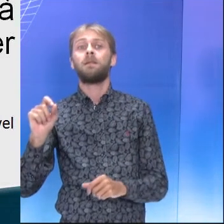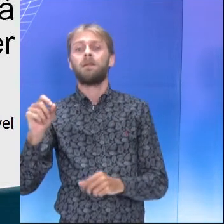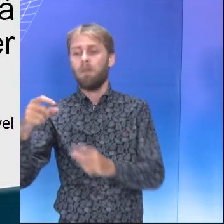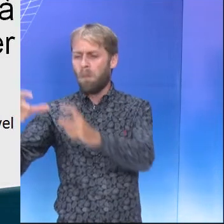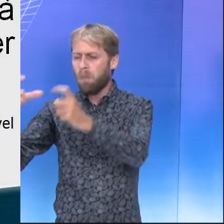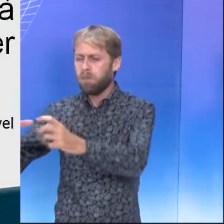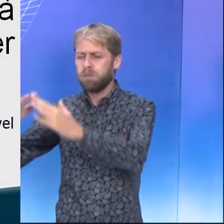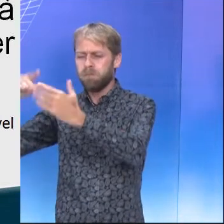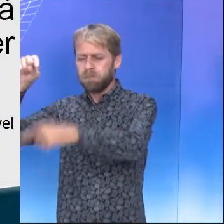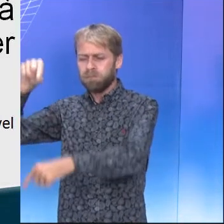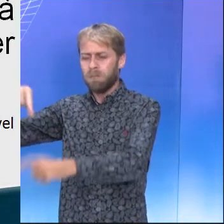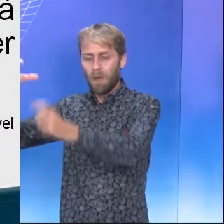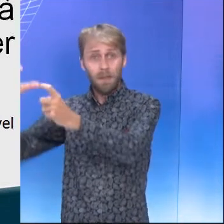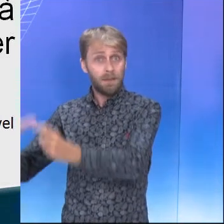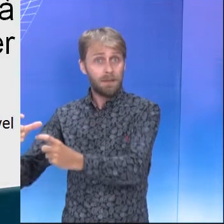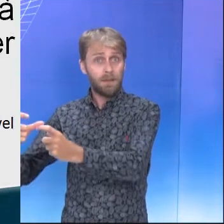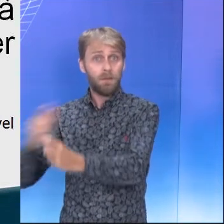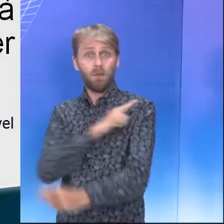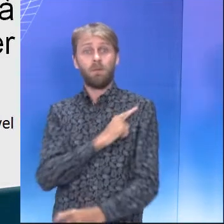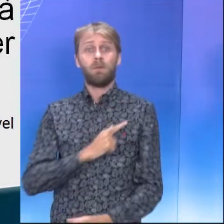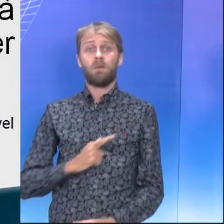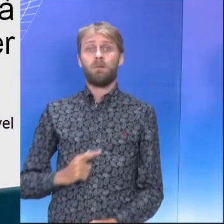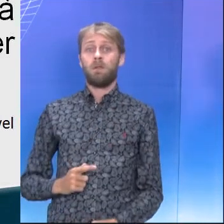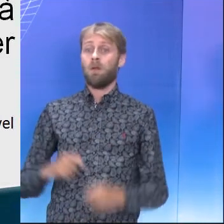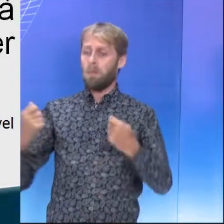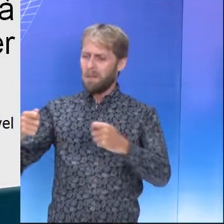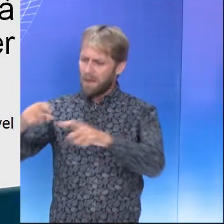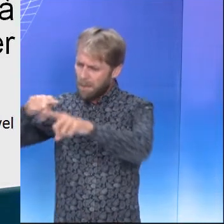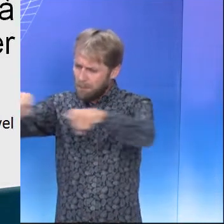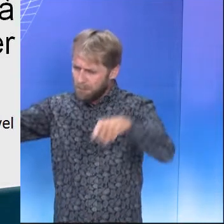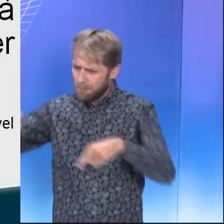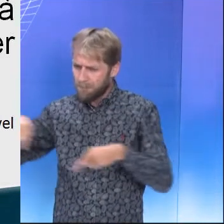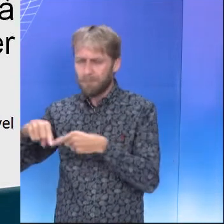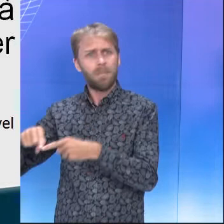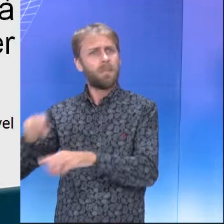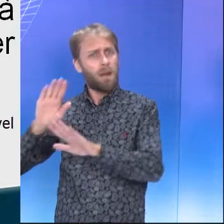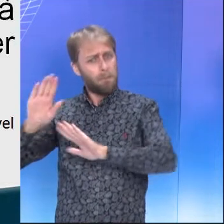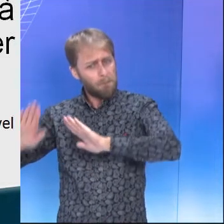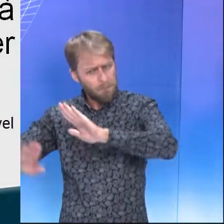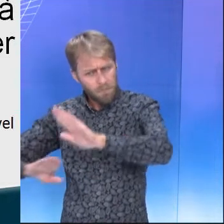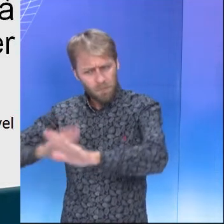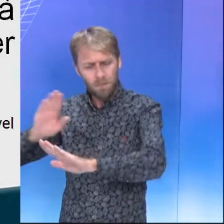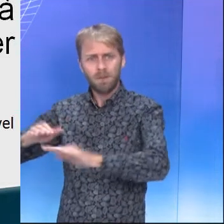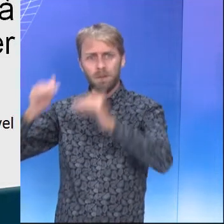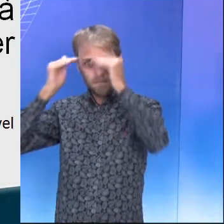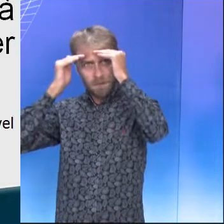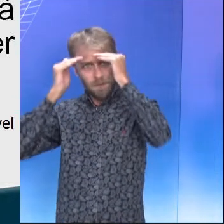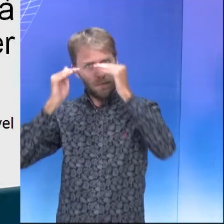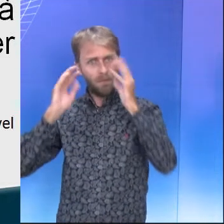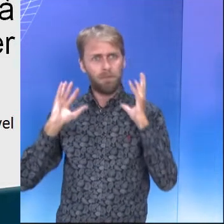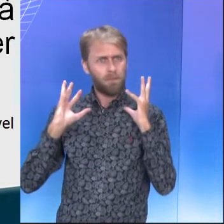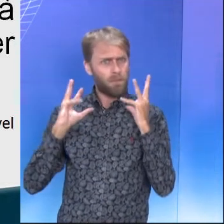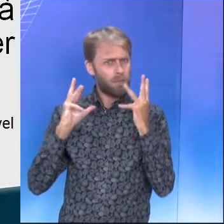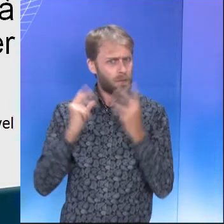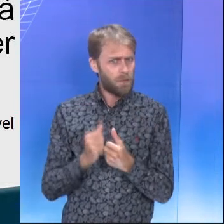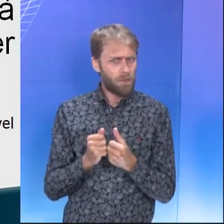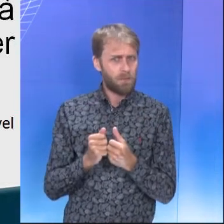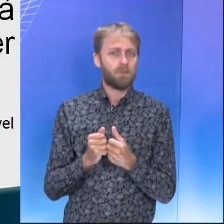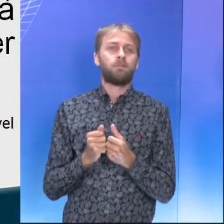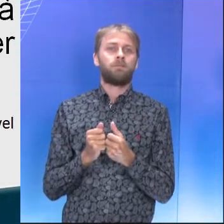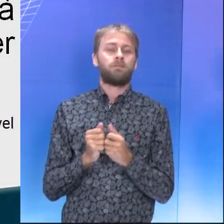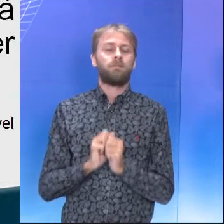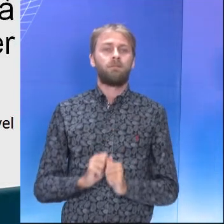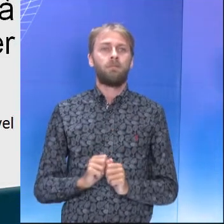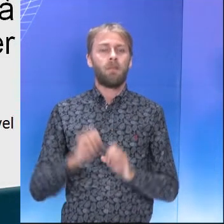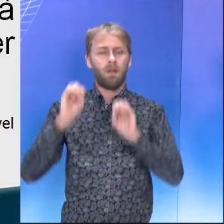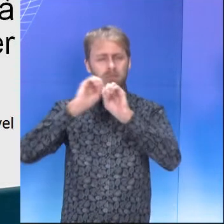ocupam, competindo à União demarcá-las, proteger e fazer respeitar todos os seus bens. Então, para